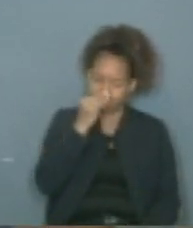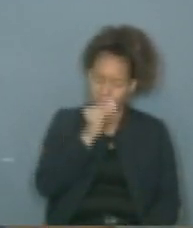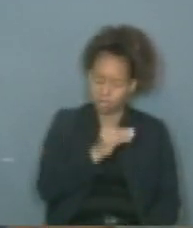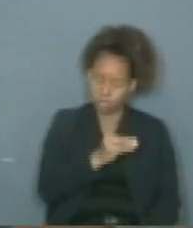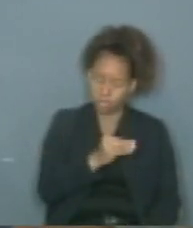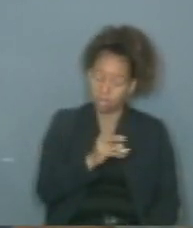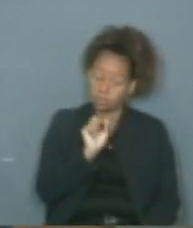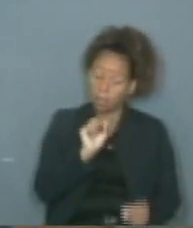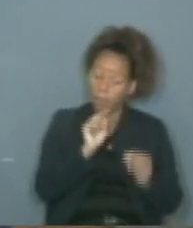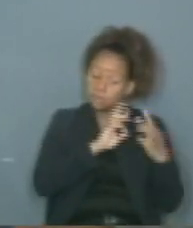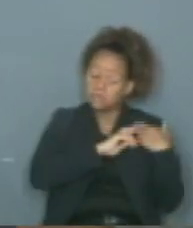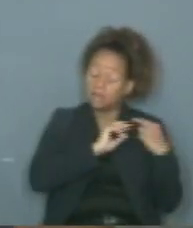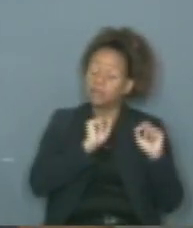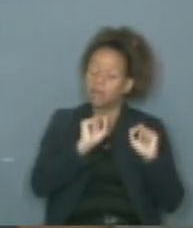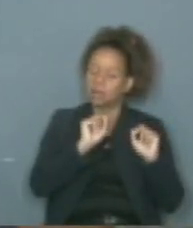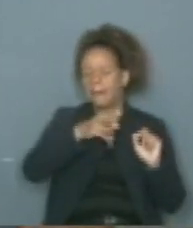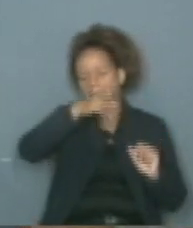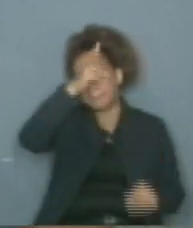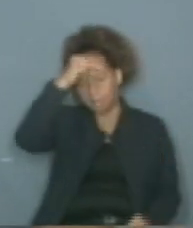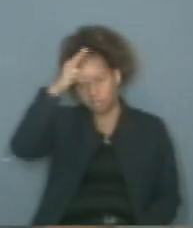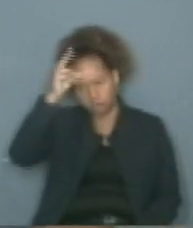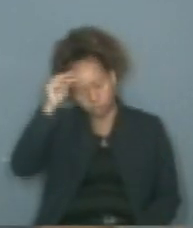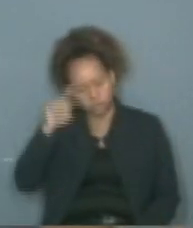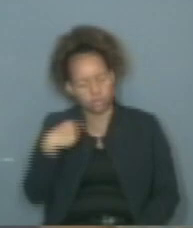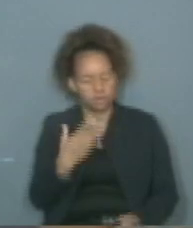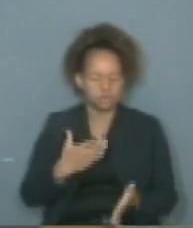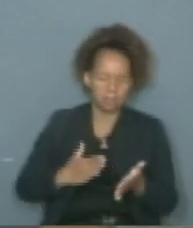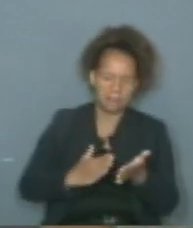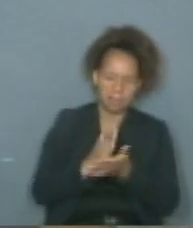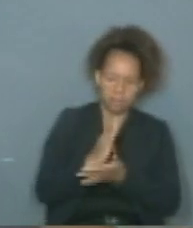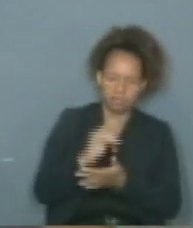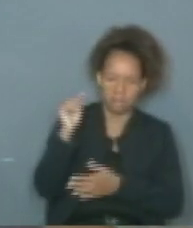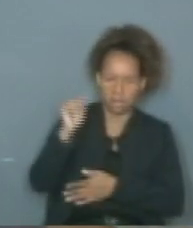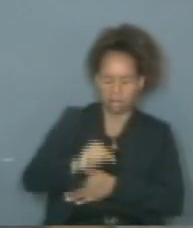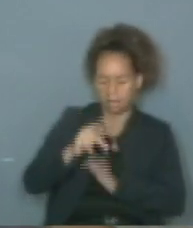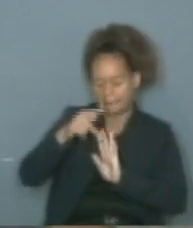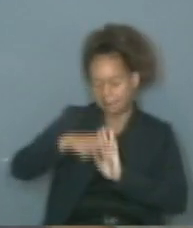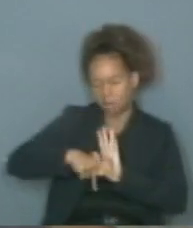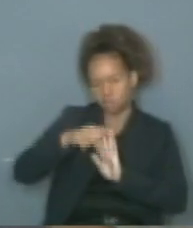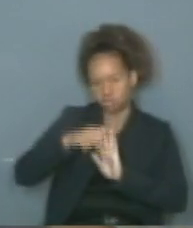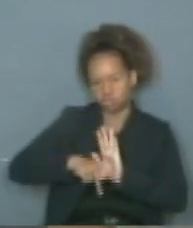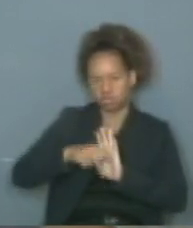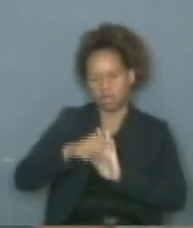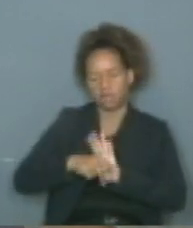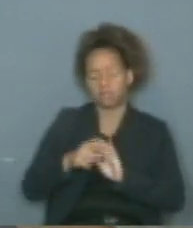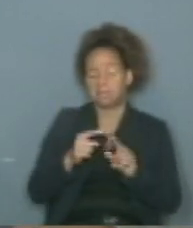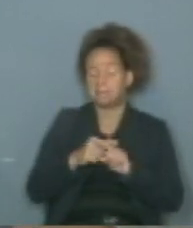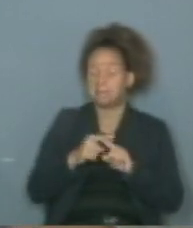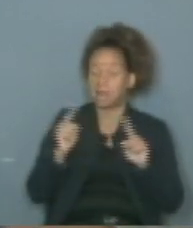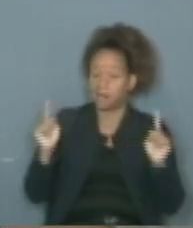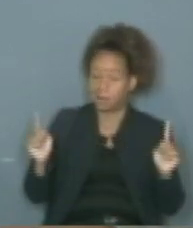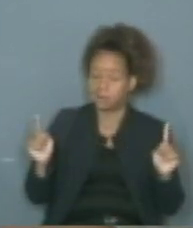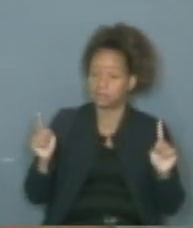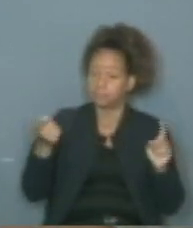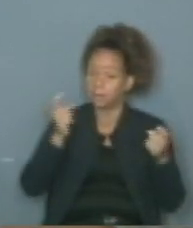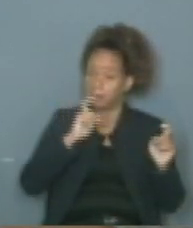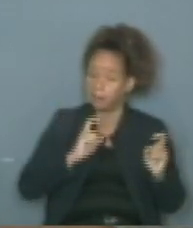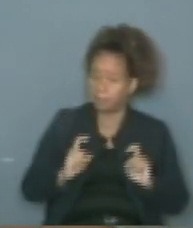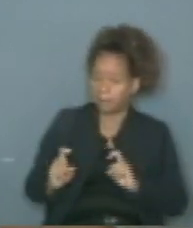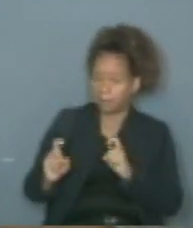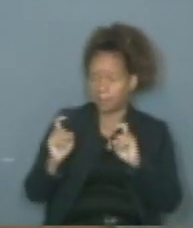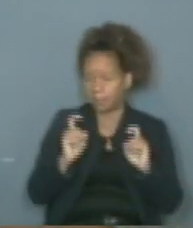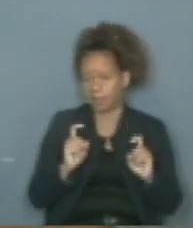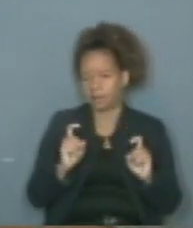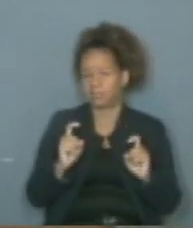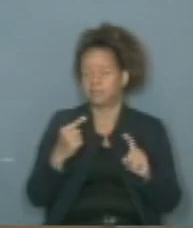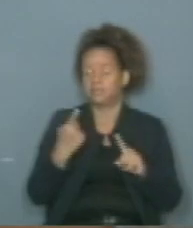é da prefeitura. Nós estamos aprovando aqui um projeto, mas cabe essa discussão, porque